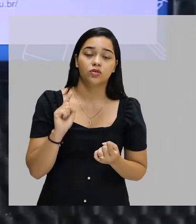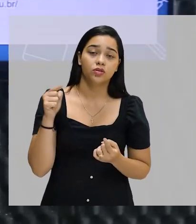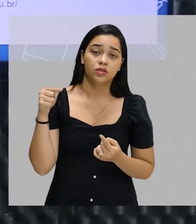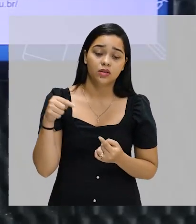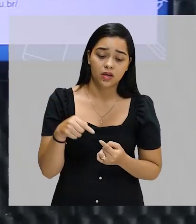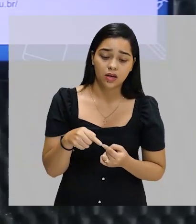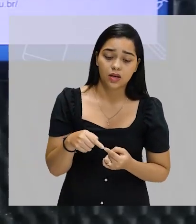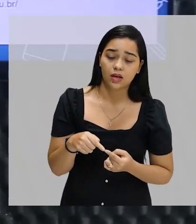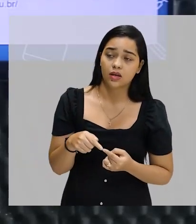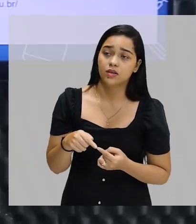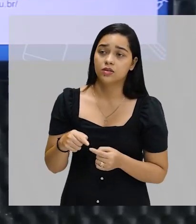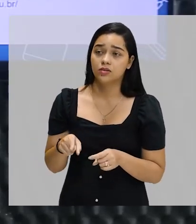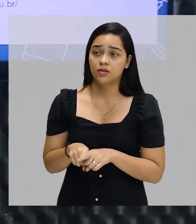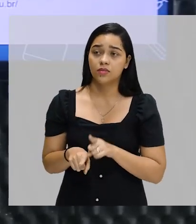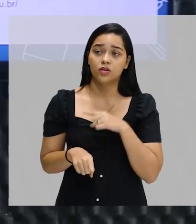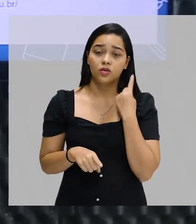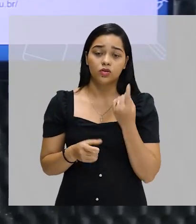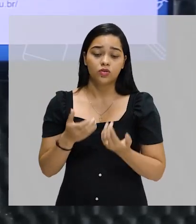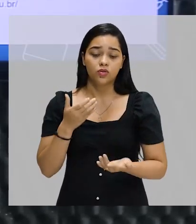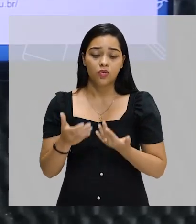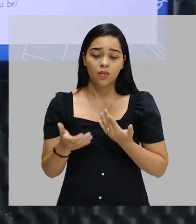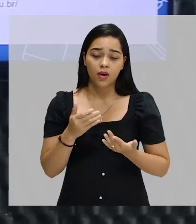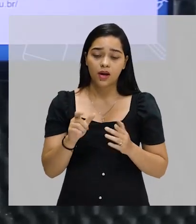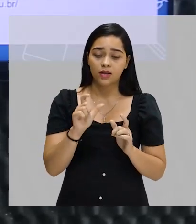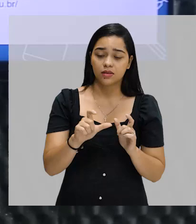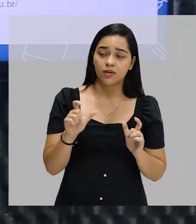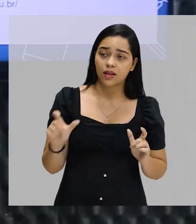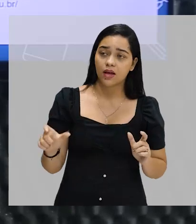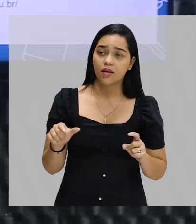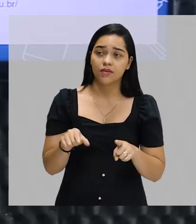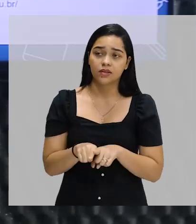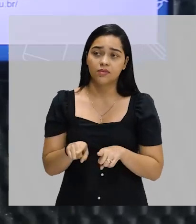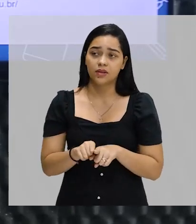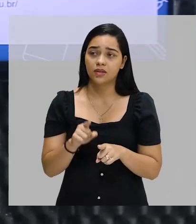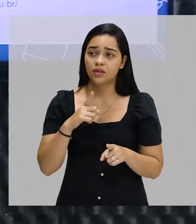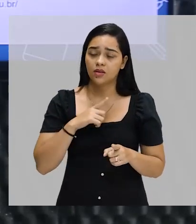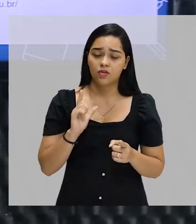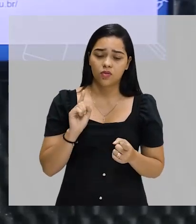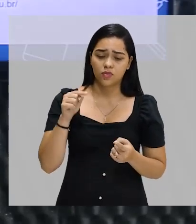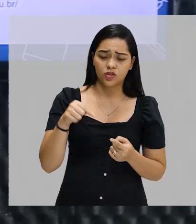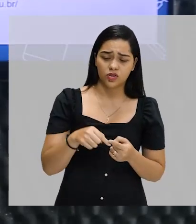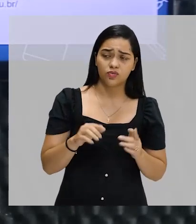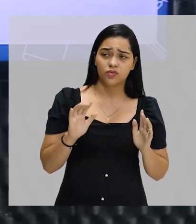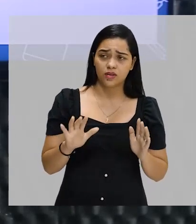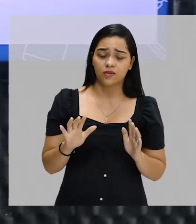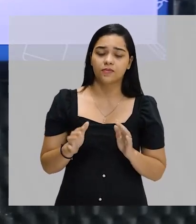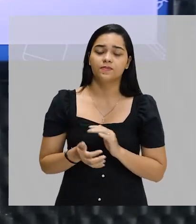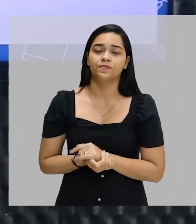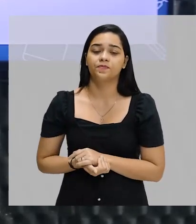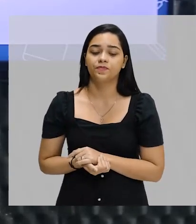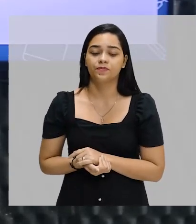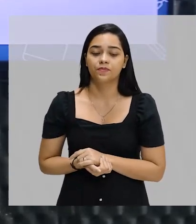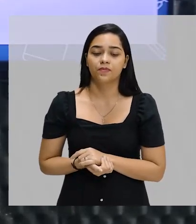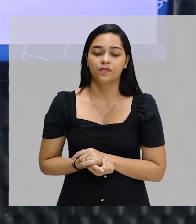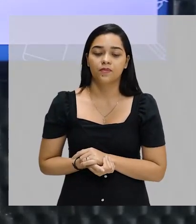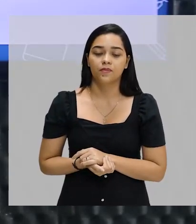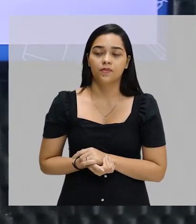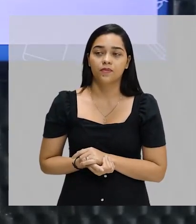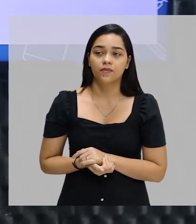finalidade, tá bom? A gente compara as palavras, a gente coloca um objetivo, enfim, vamos ver isso.